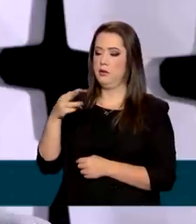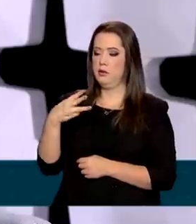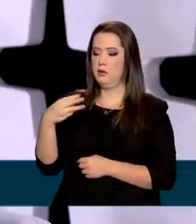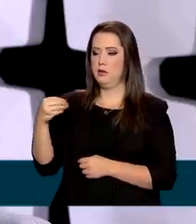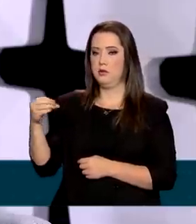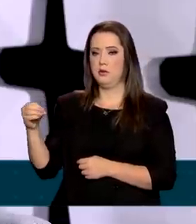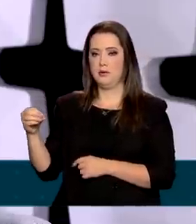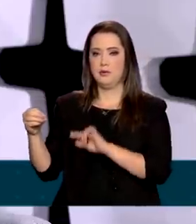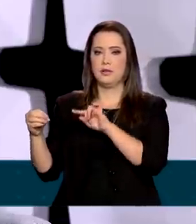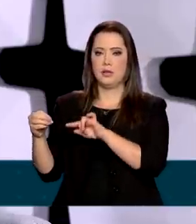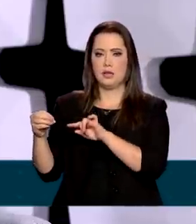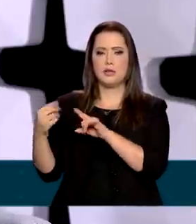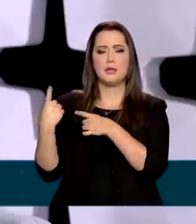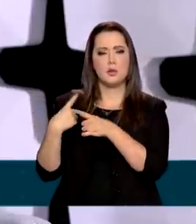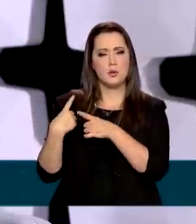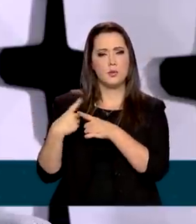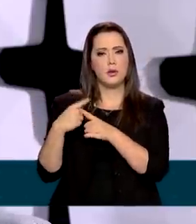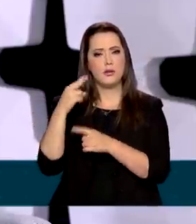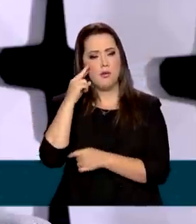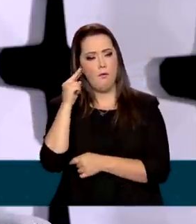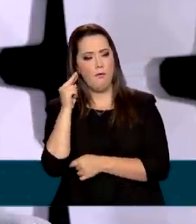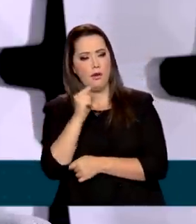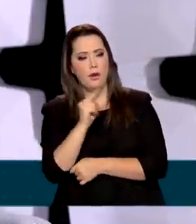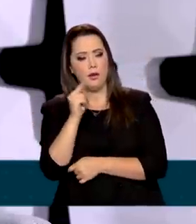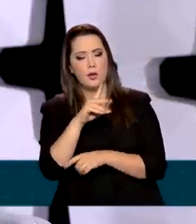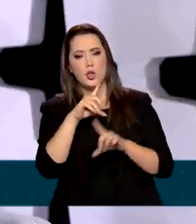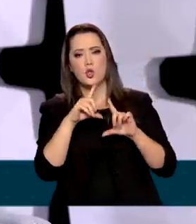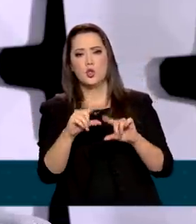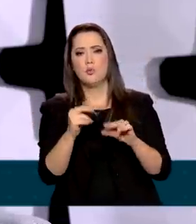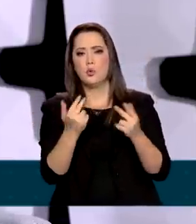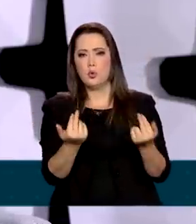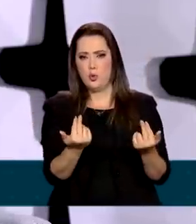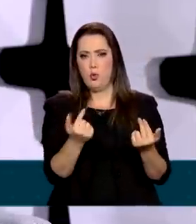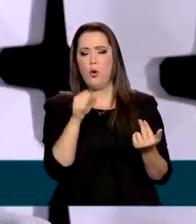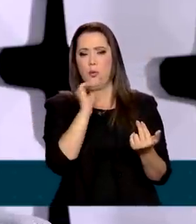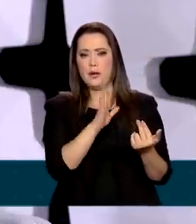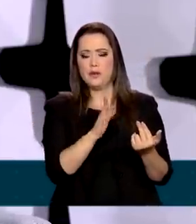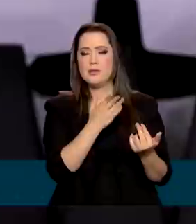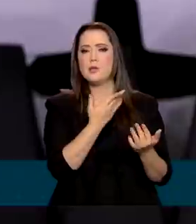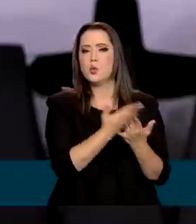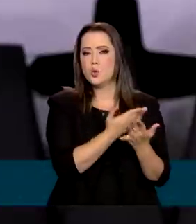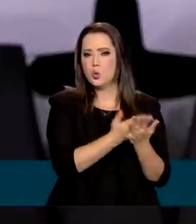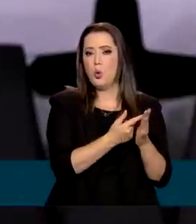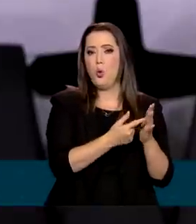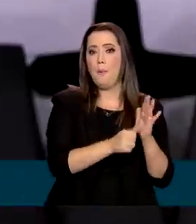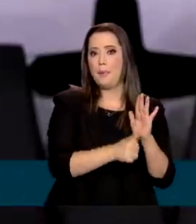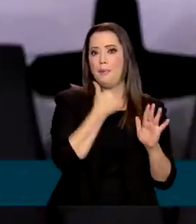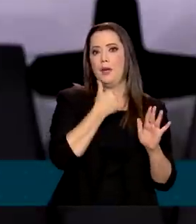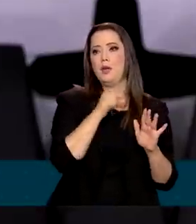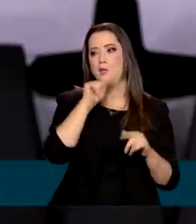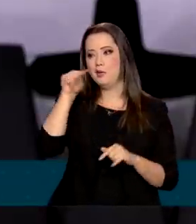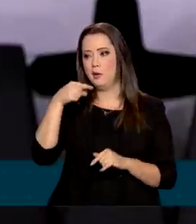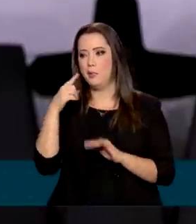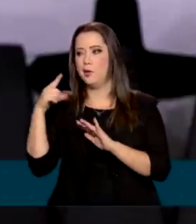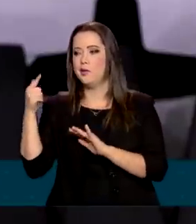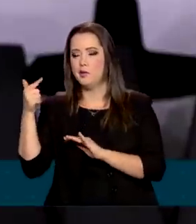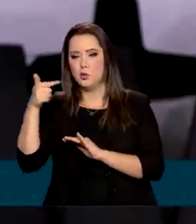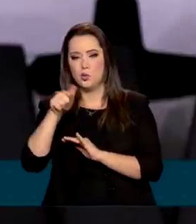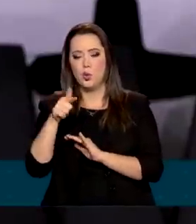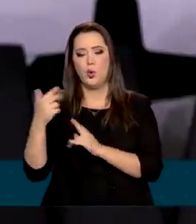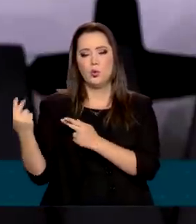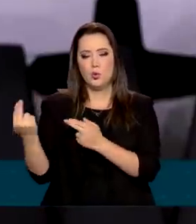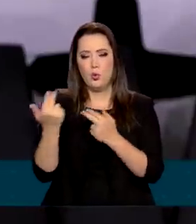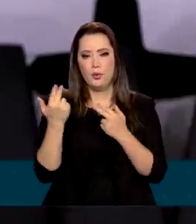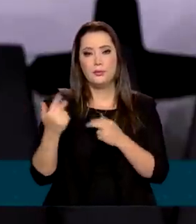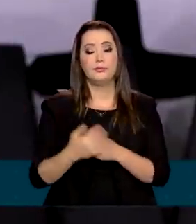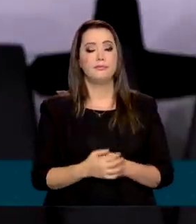verificando que reduz a carga viral exatamente como o Brasil fez e publicou internacionalmente. O governo inaugurou mais estações de